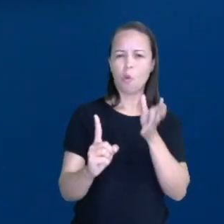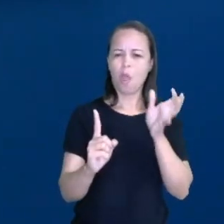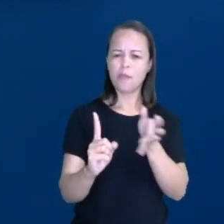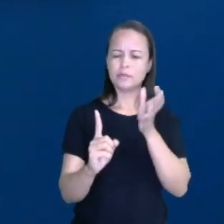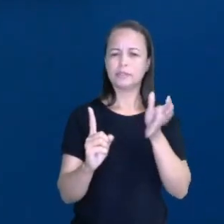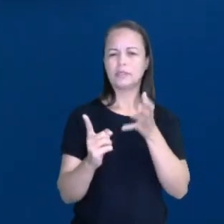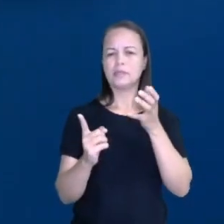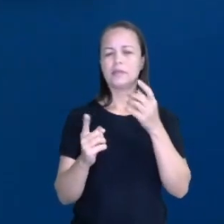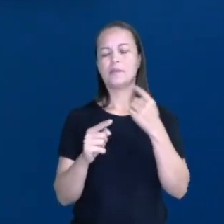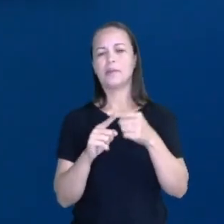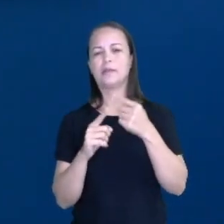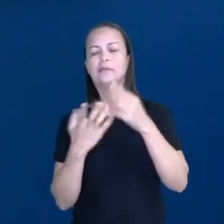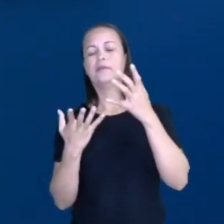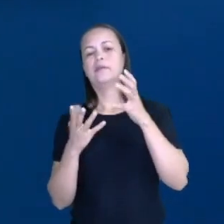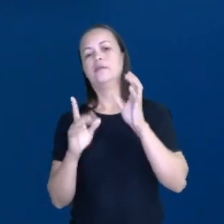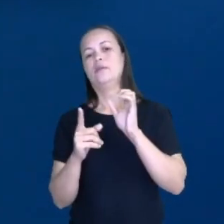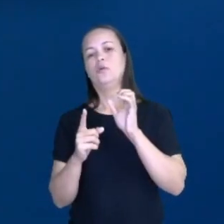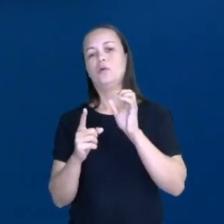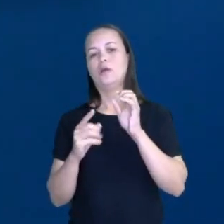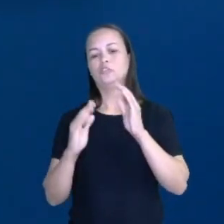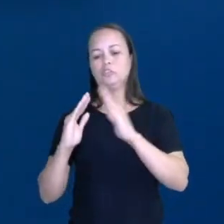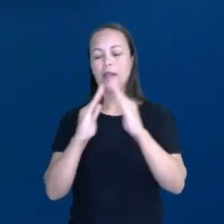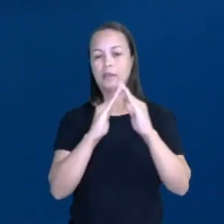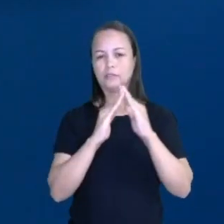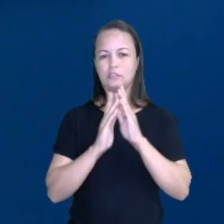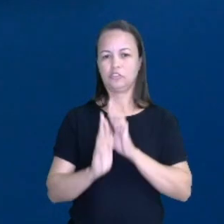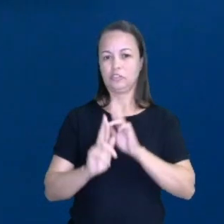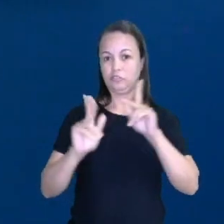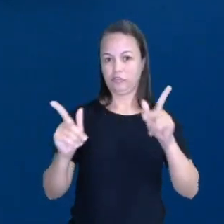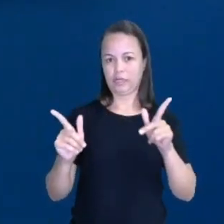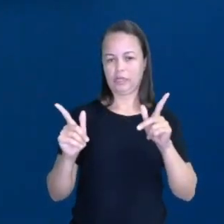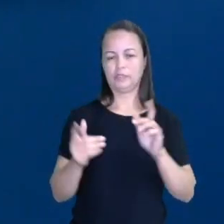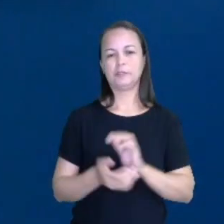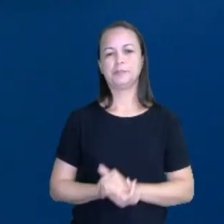outra? A gente vai ver sobre isso também.